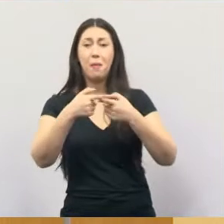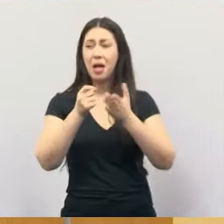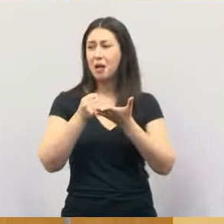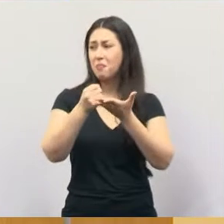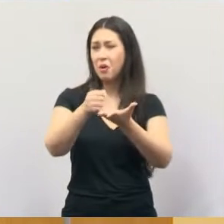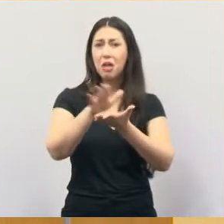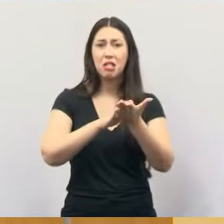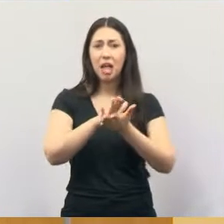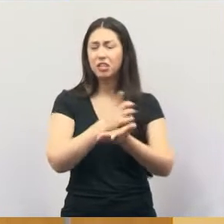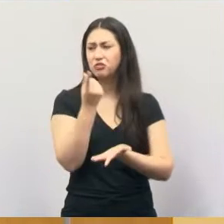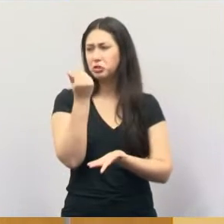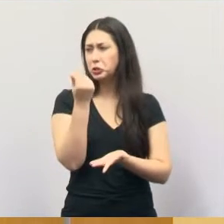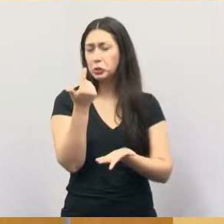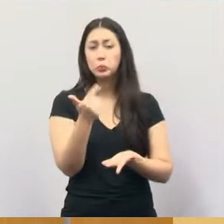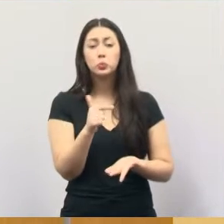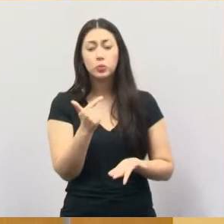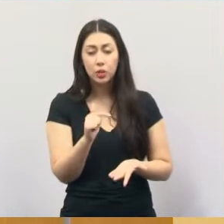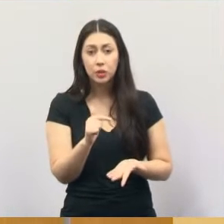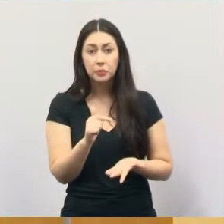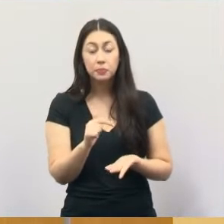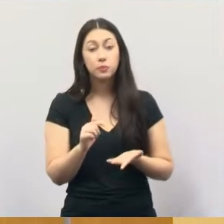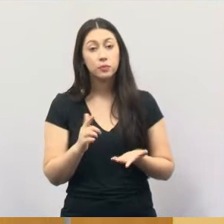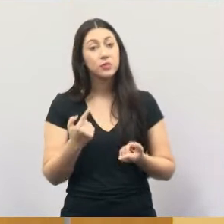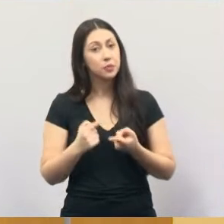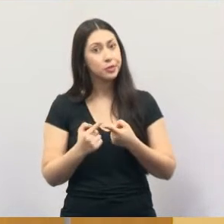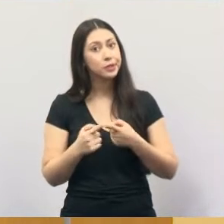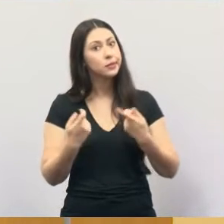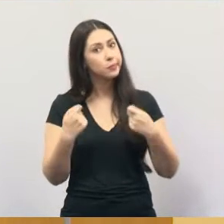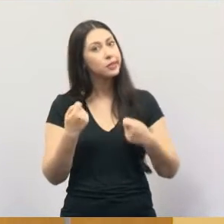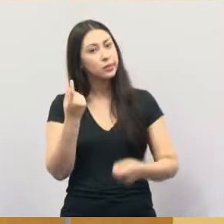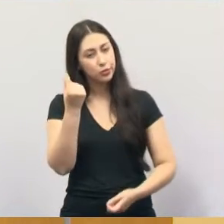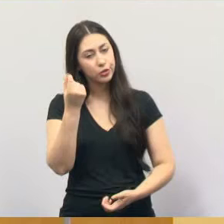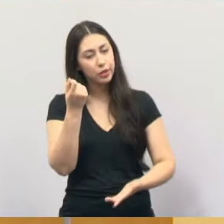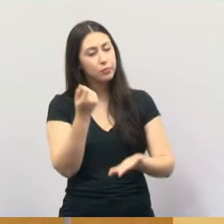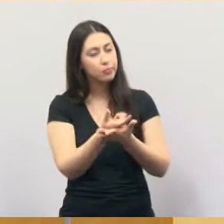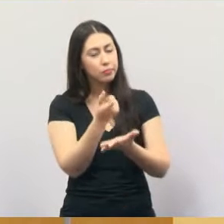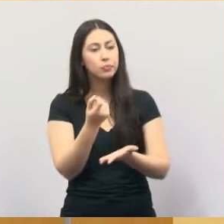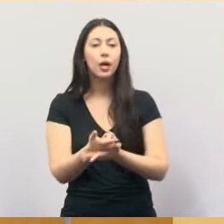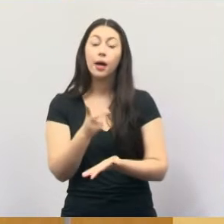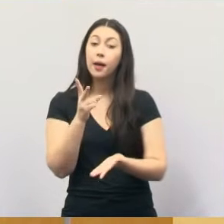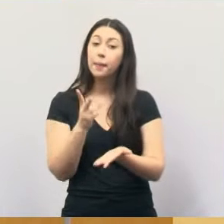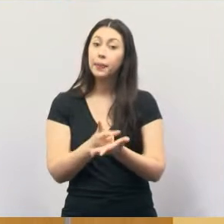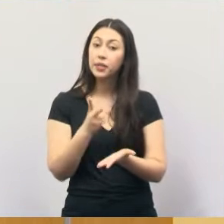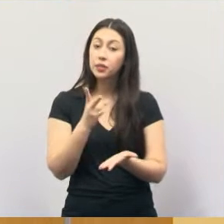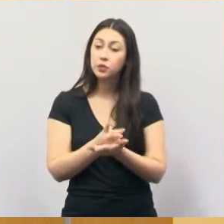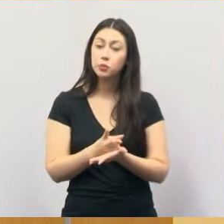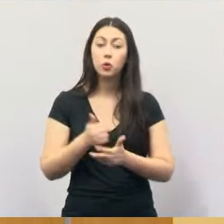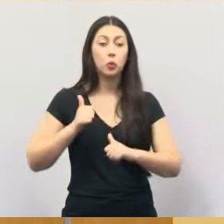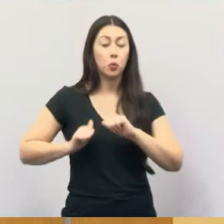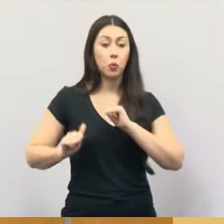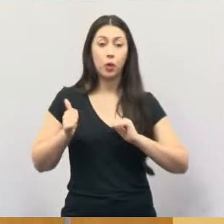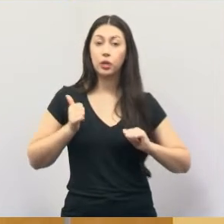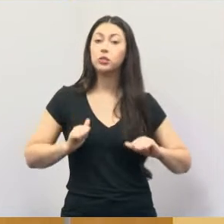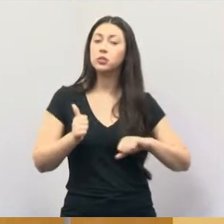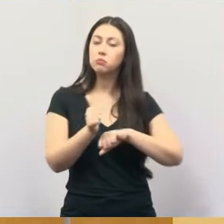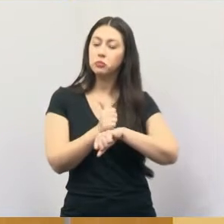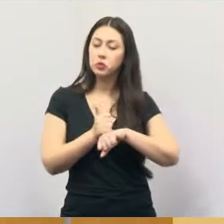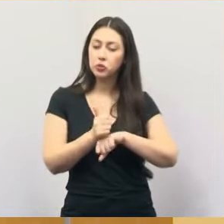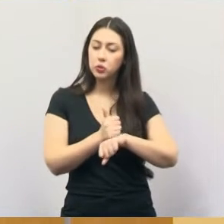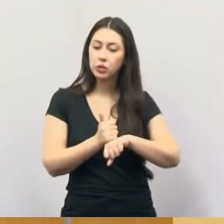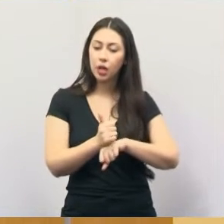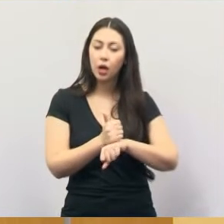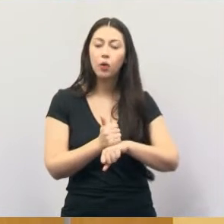precisa de muito recurso para ter. Que tudo tem um custo. Mesmo ele, um artista profissional que tenha